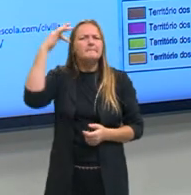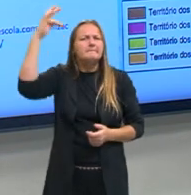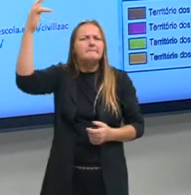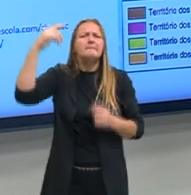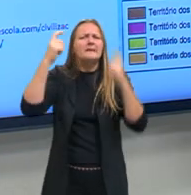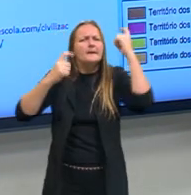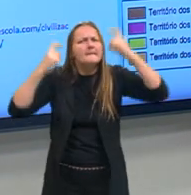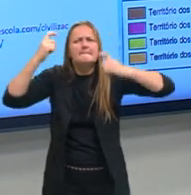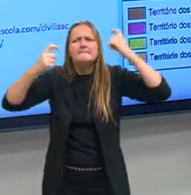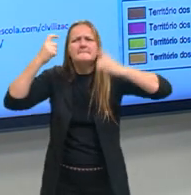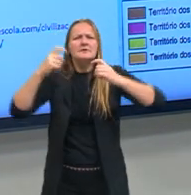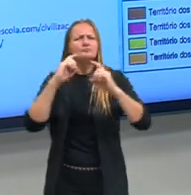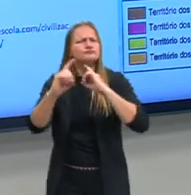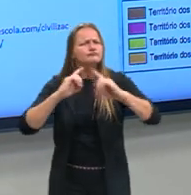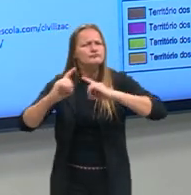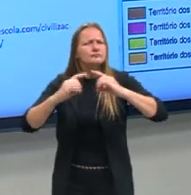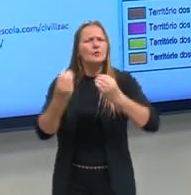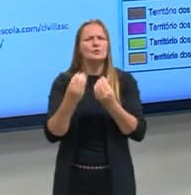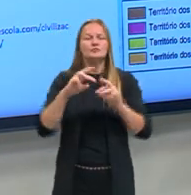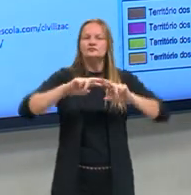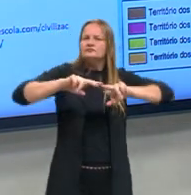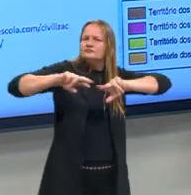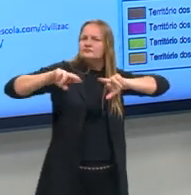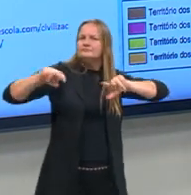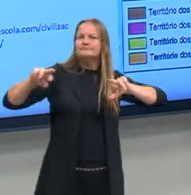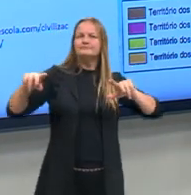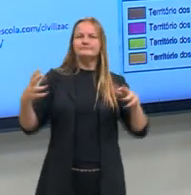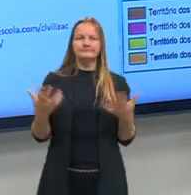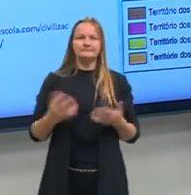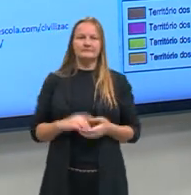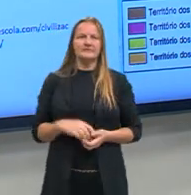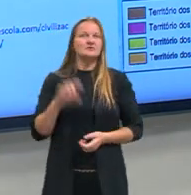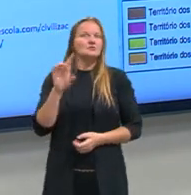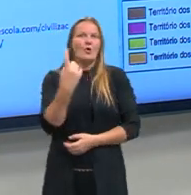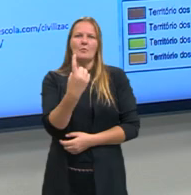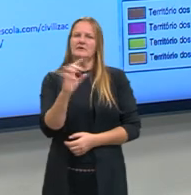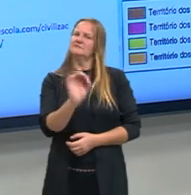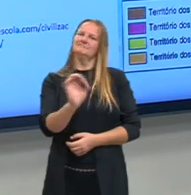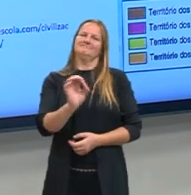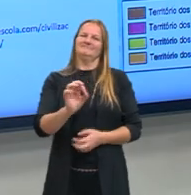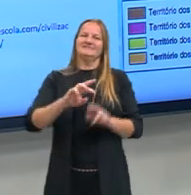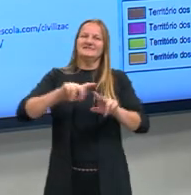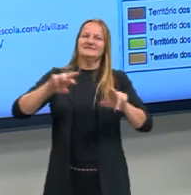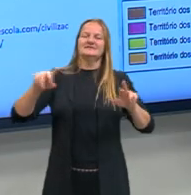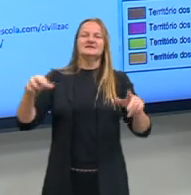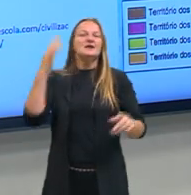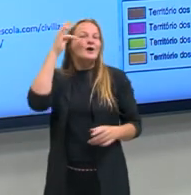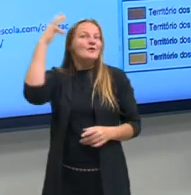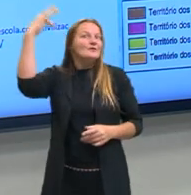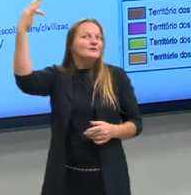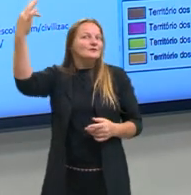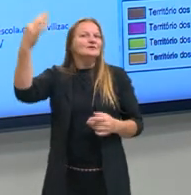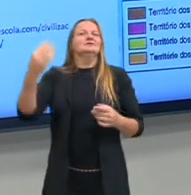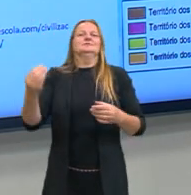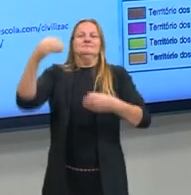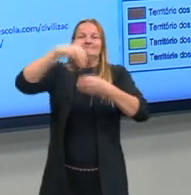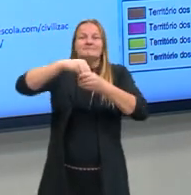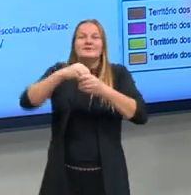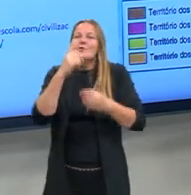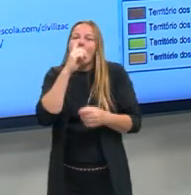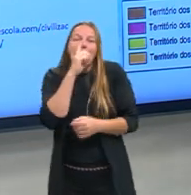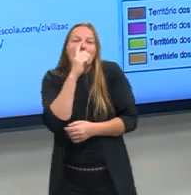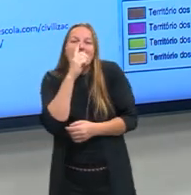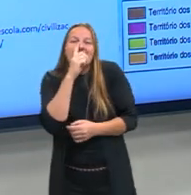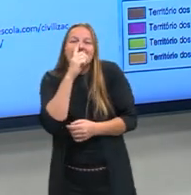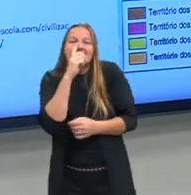eles se preocupavam e discutiram várias questões Não Era exatamente uma sono é porque existia a filosofia que foi a mãe